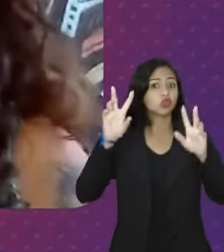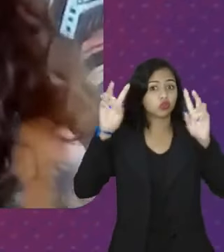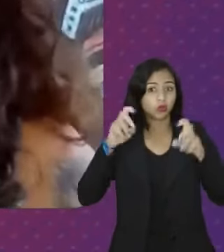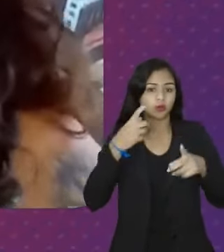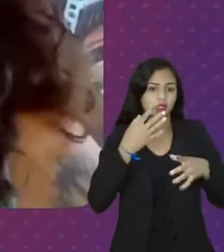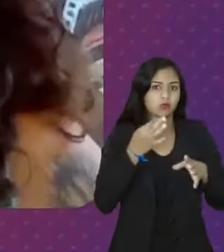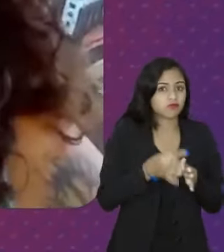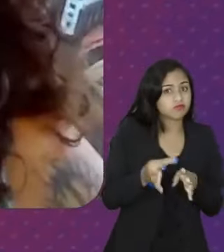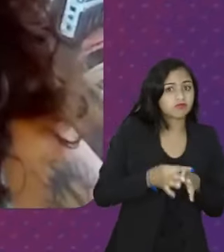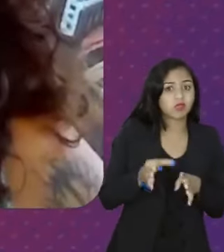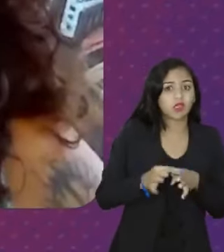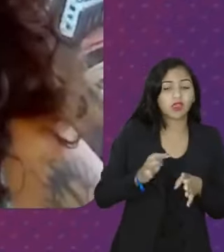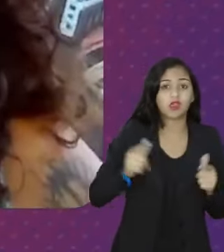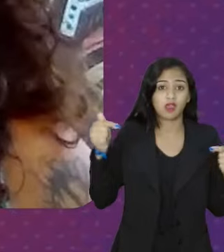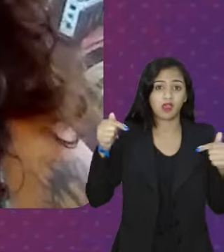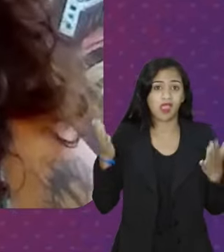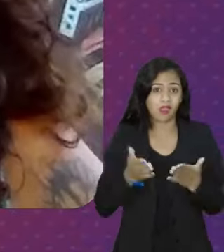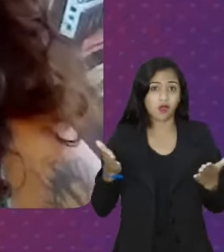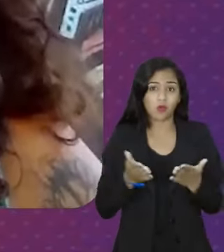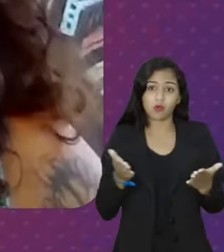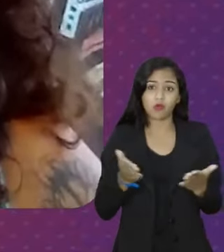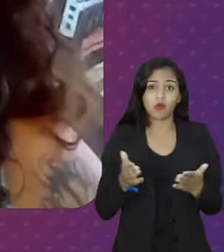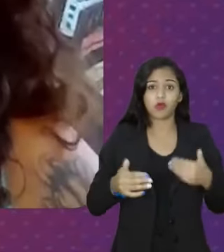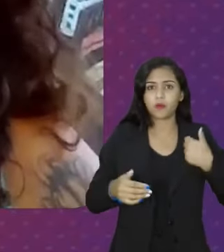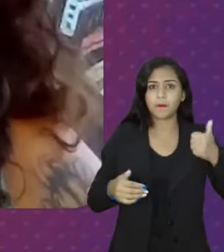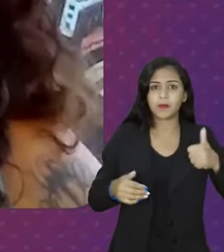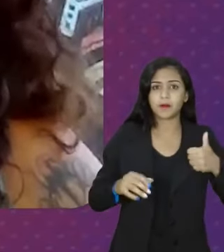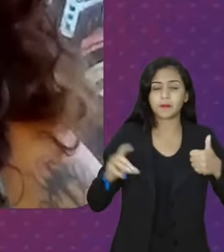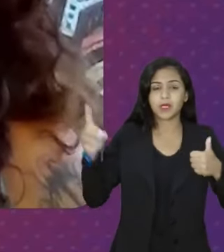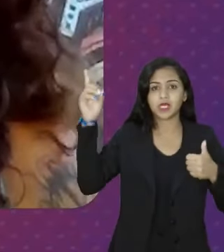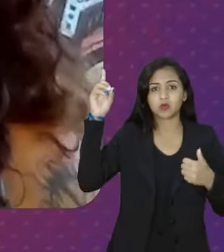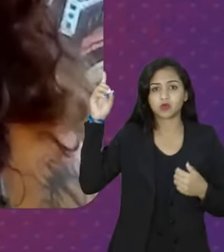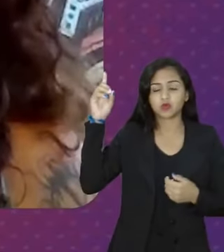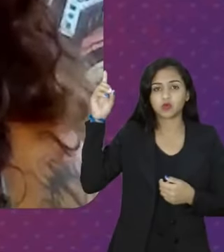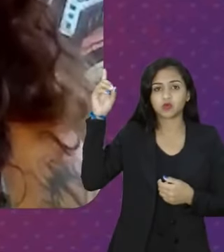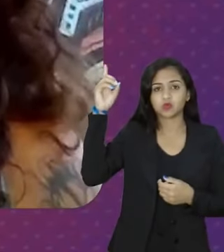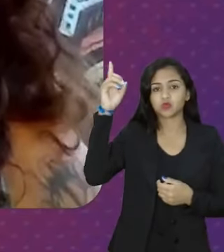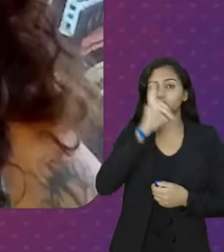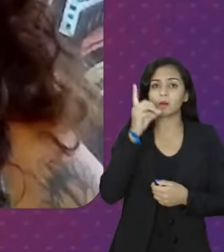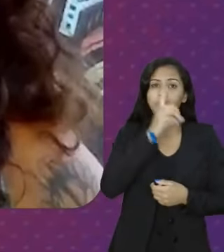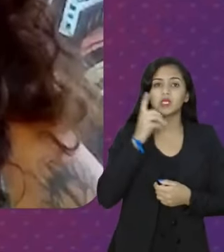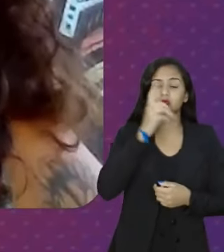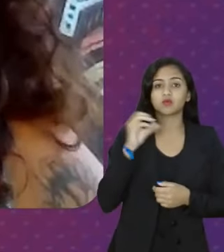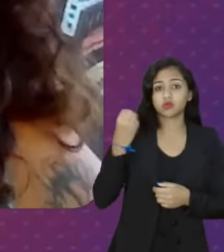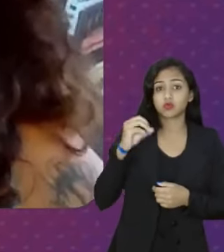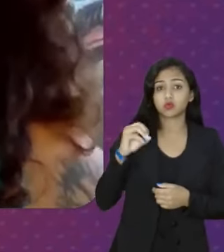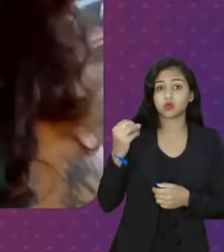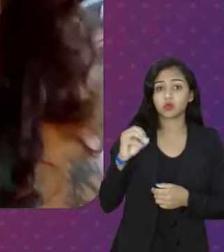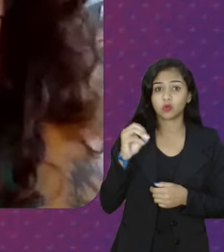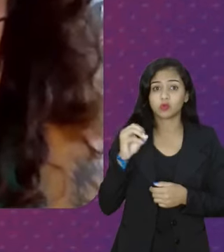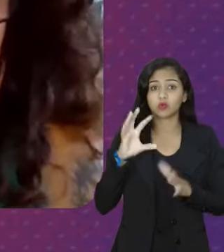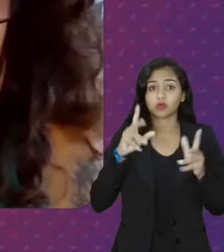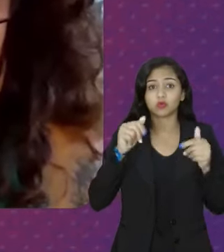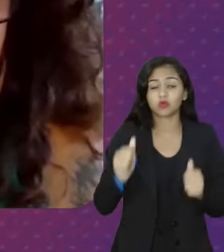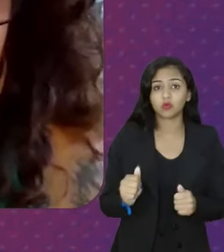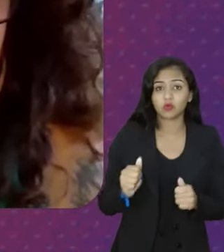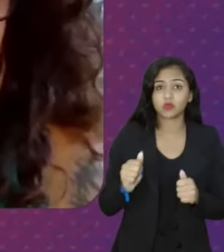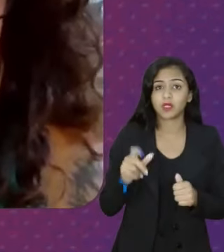Então, ela vai acontecer agora no primeiro domingo de outubro, e todo cidadão maior